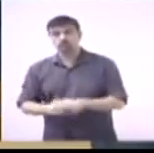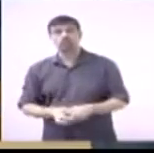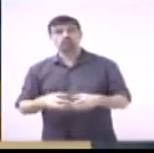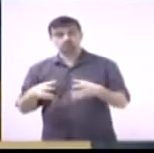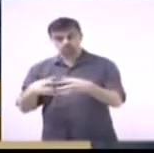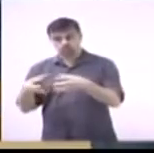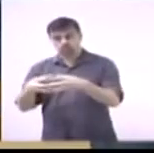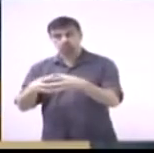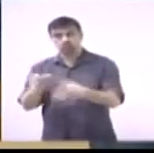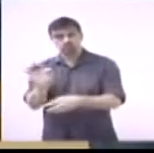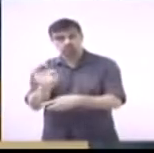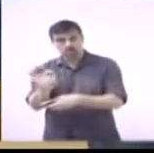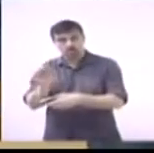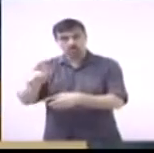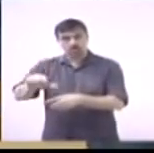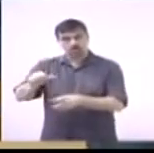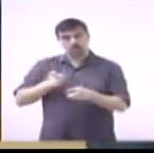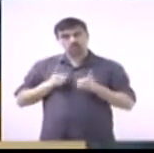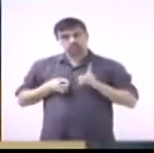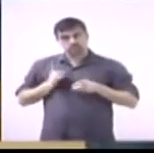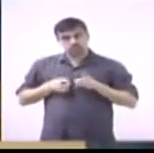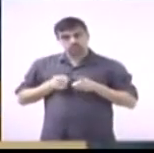LGBT. Existe.